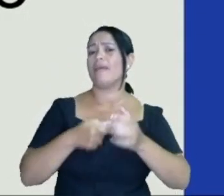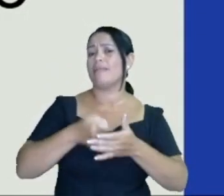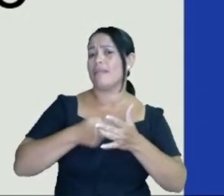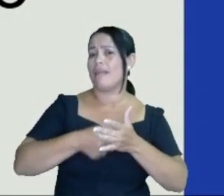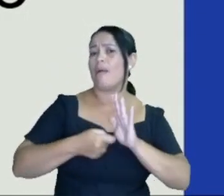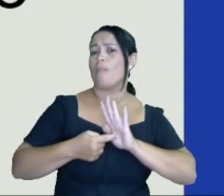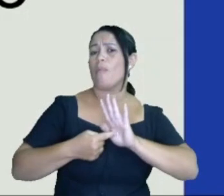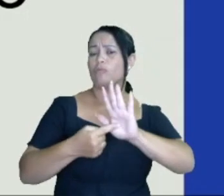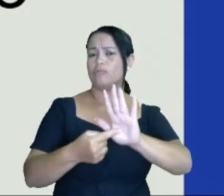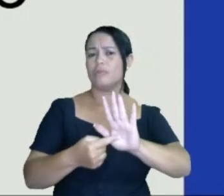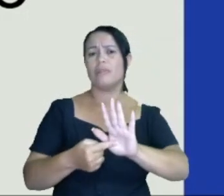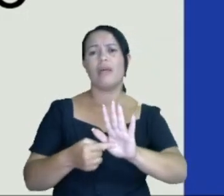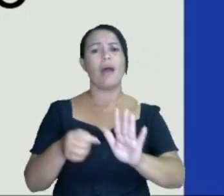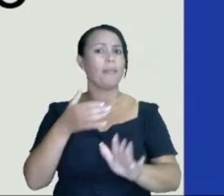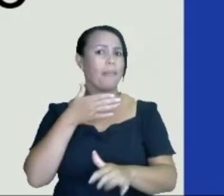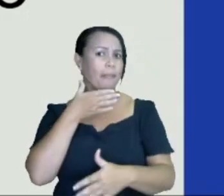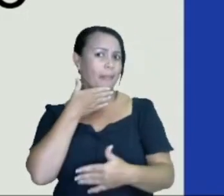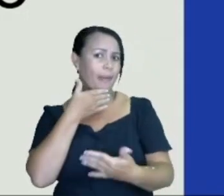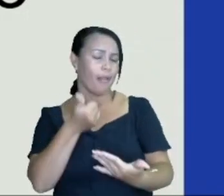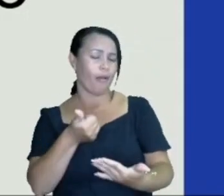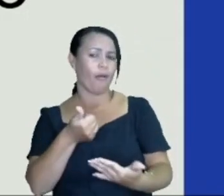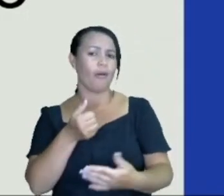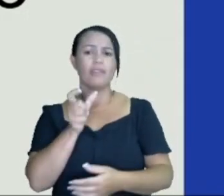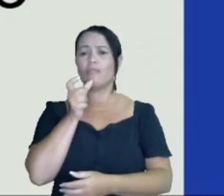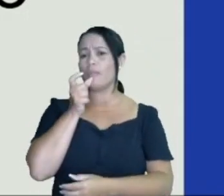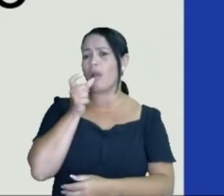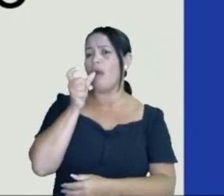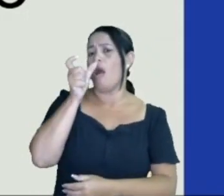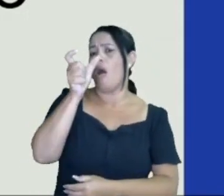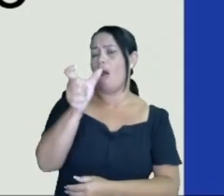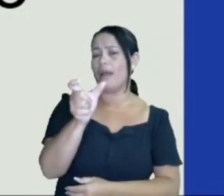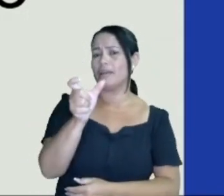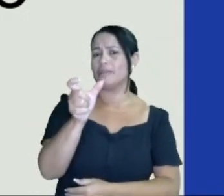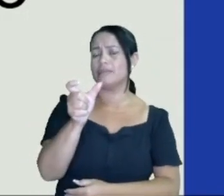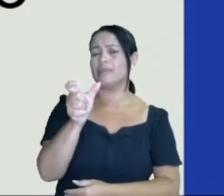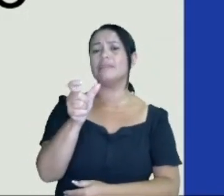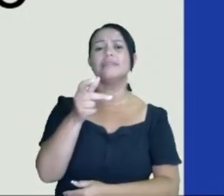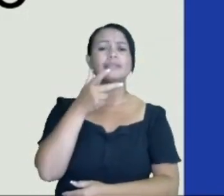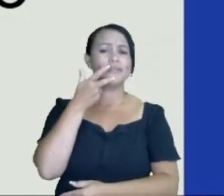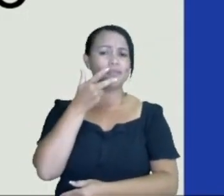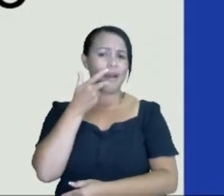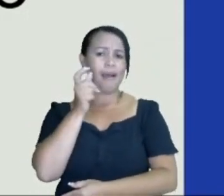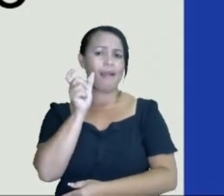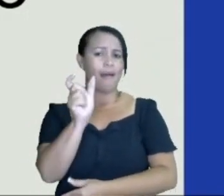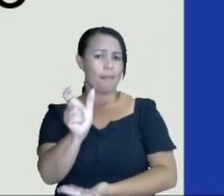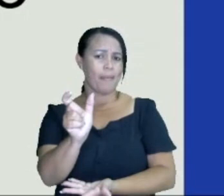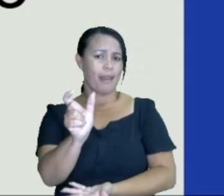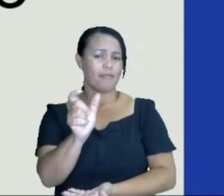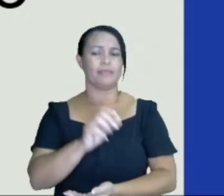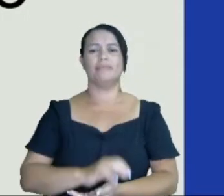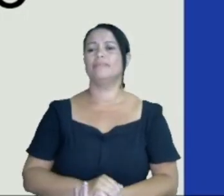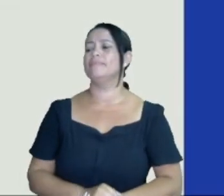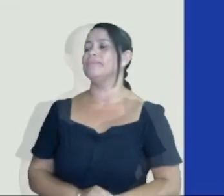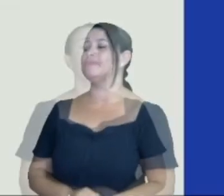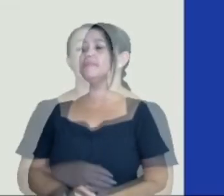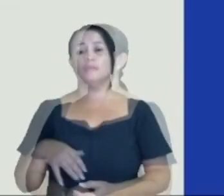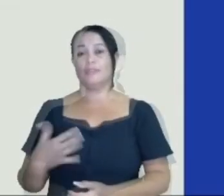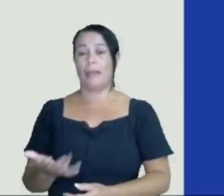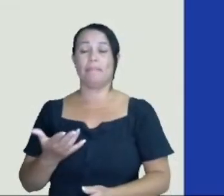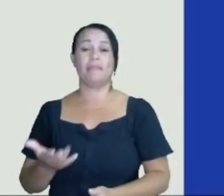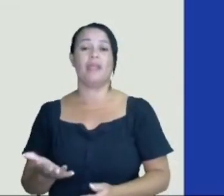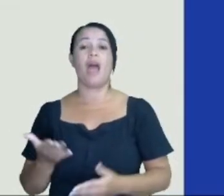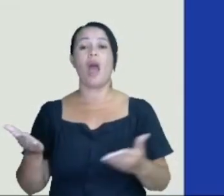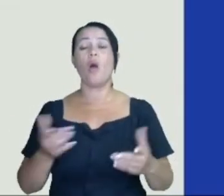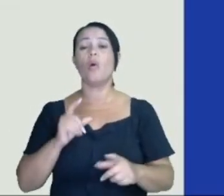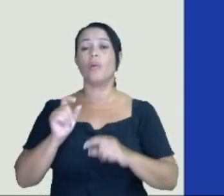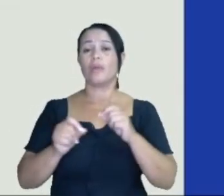falei, a melhor forma, a forma correta de se trabalhar a palavra.